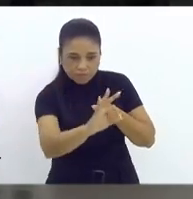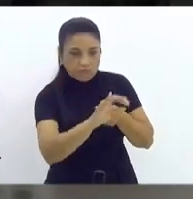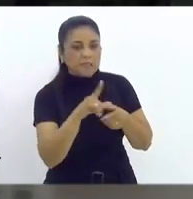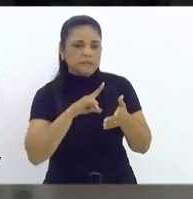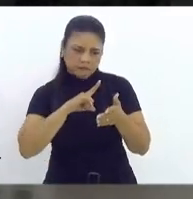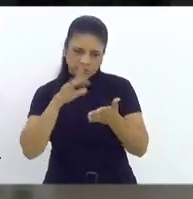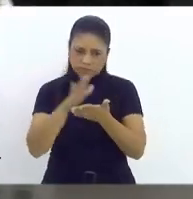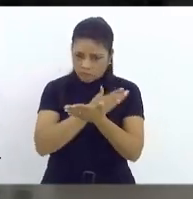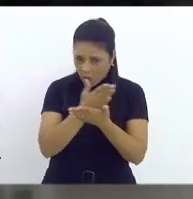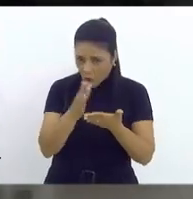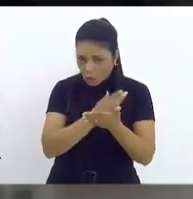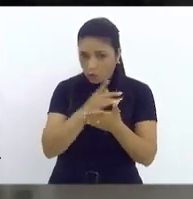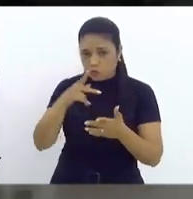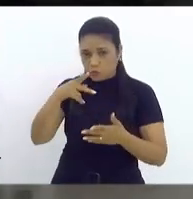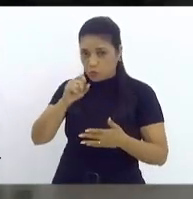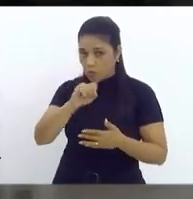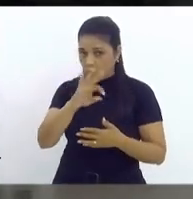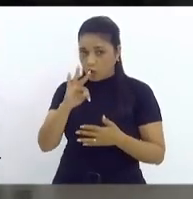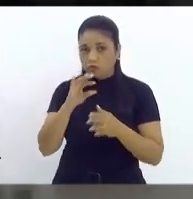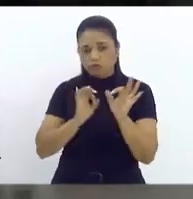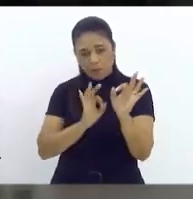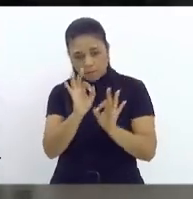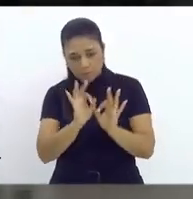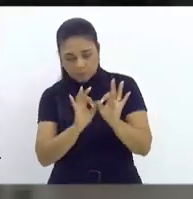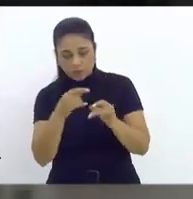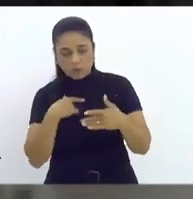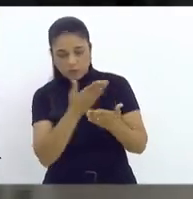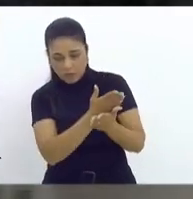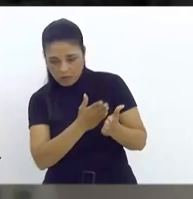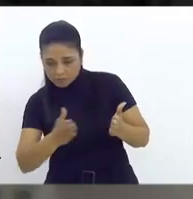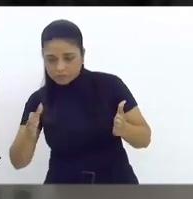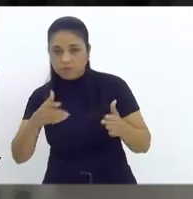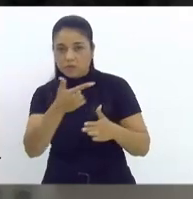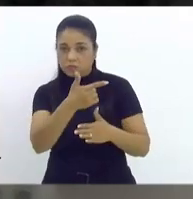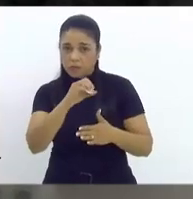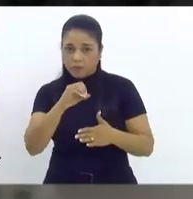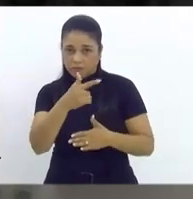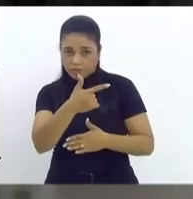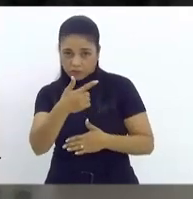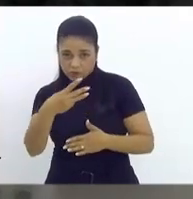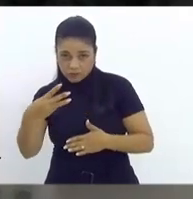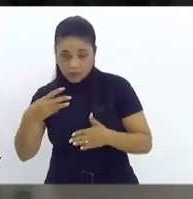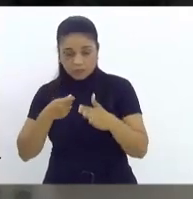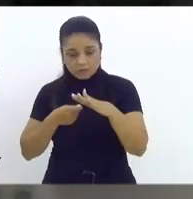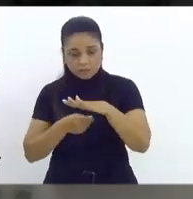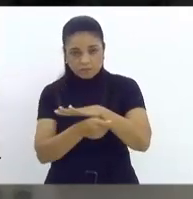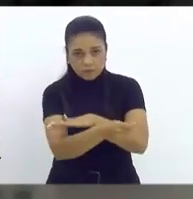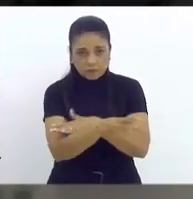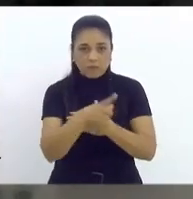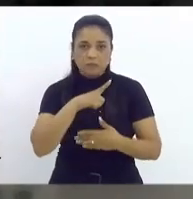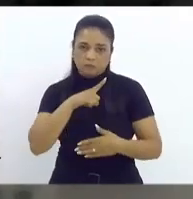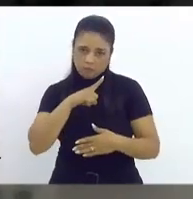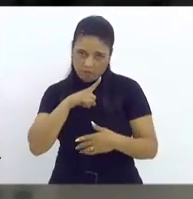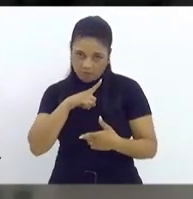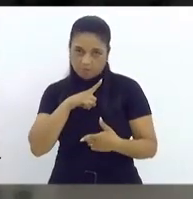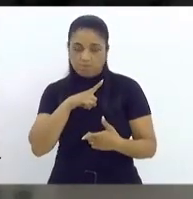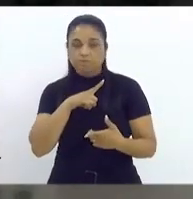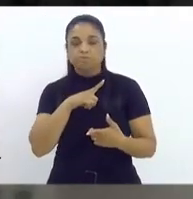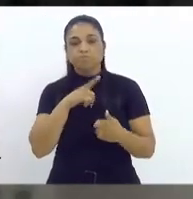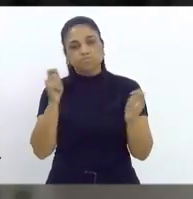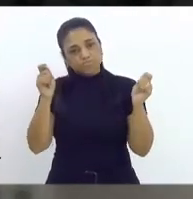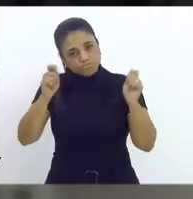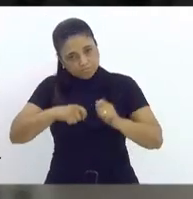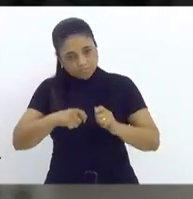que têm algum reforço que já está planejado para realizar esse ano, dentro dos diversos investimentos que estão sendo realizados, e a gente